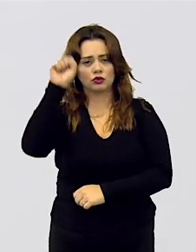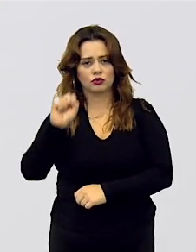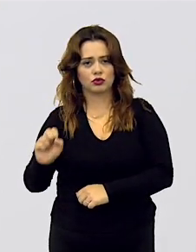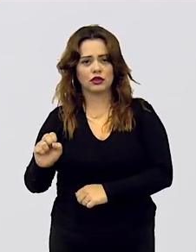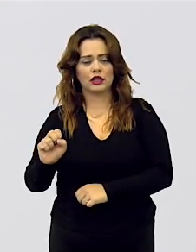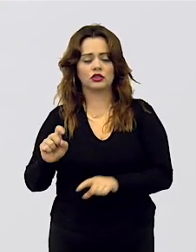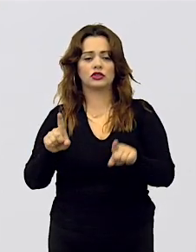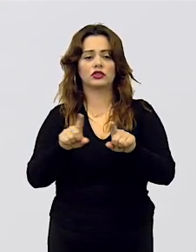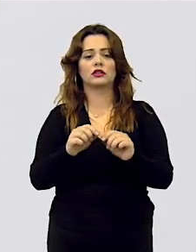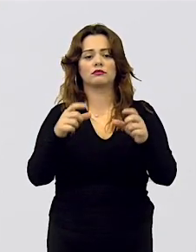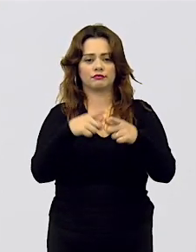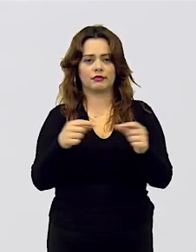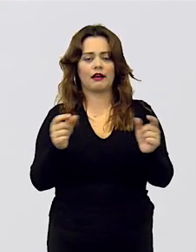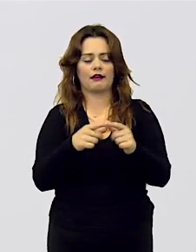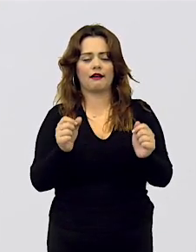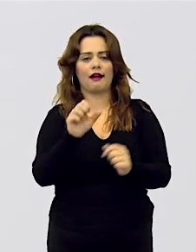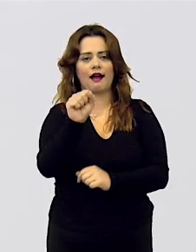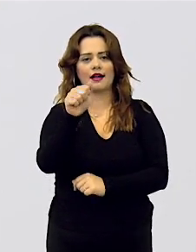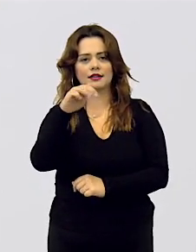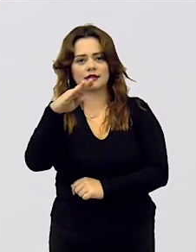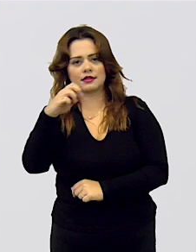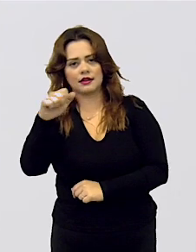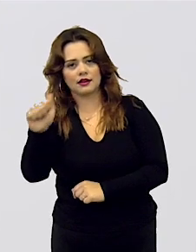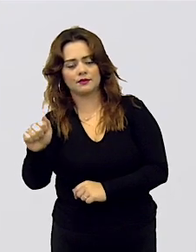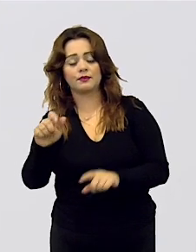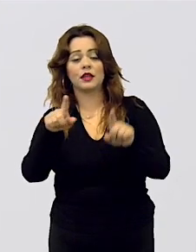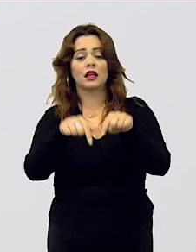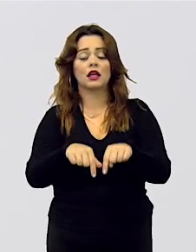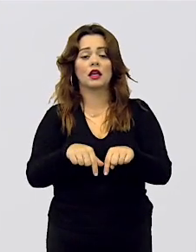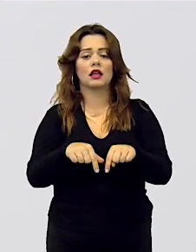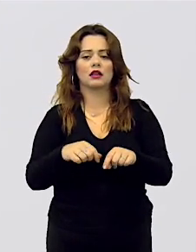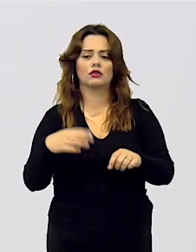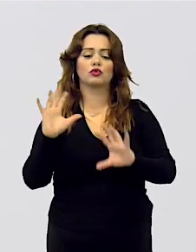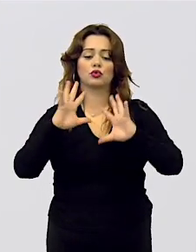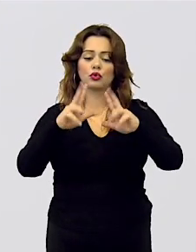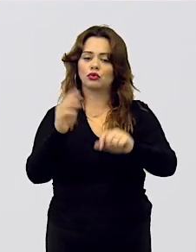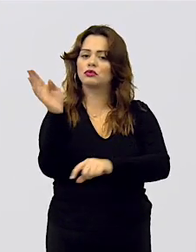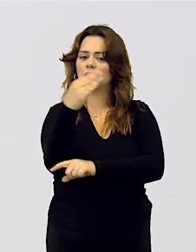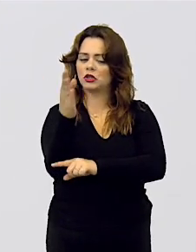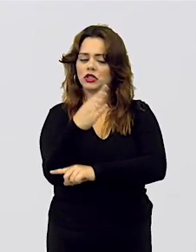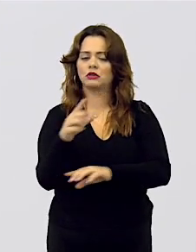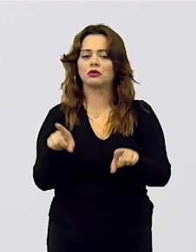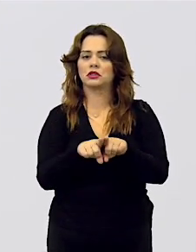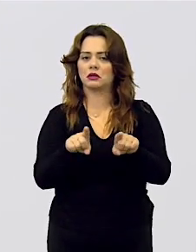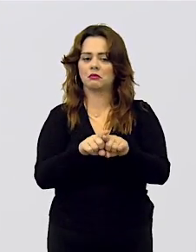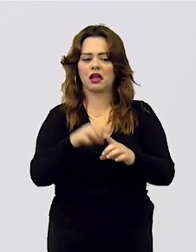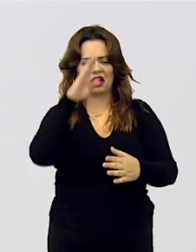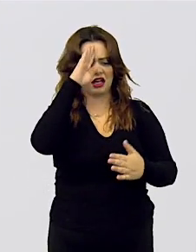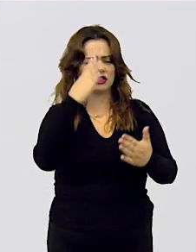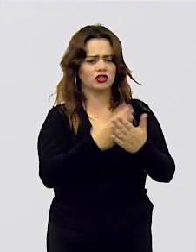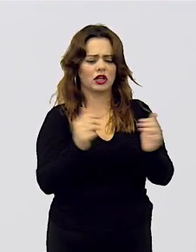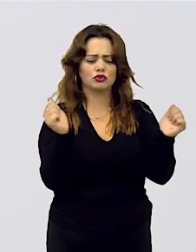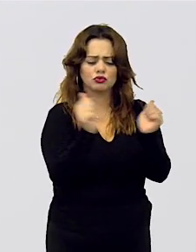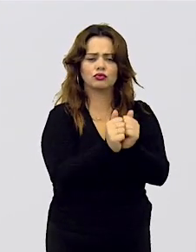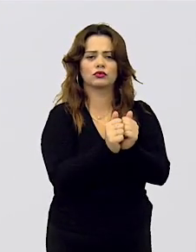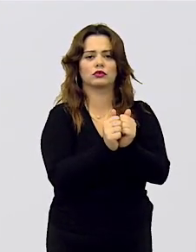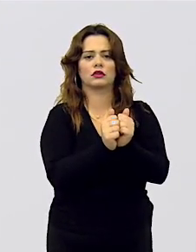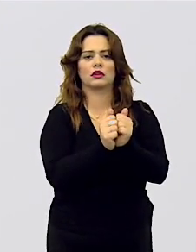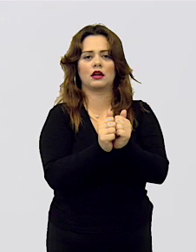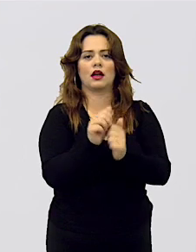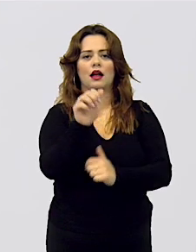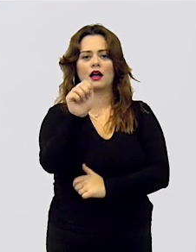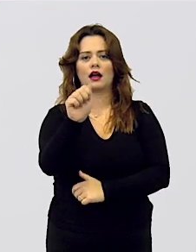diplomática com os 10 países membros das Ian e possuímos embaixadores acreditados junto a todos eles